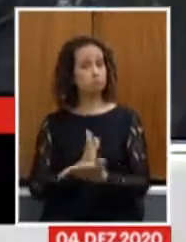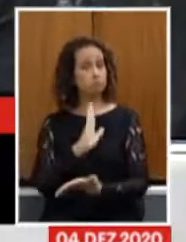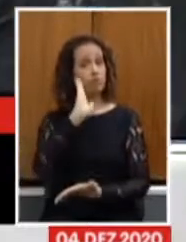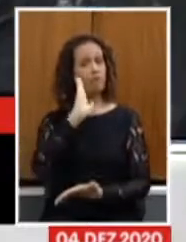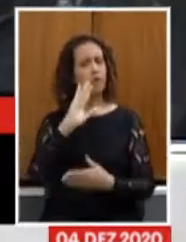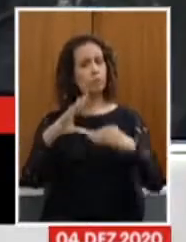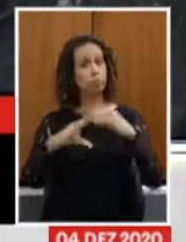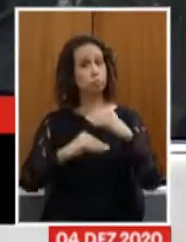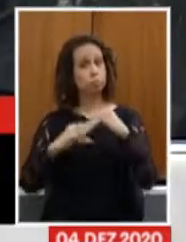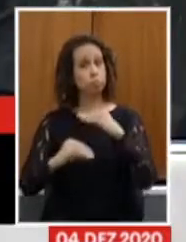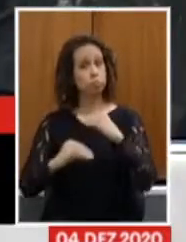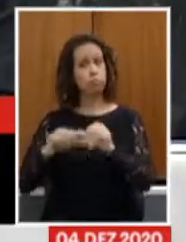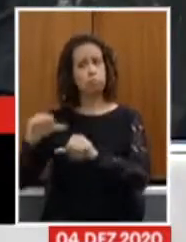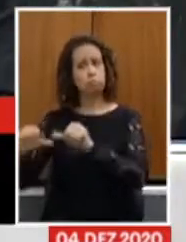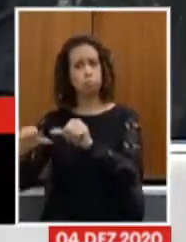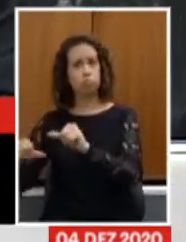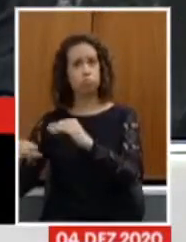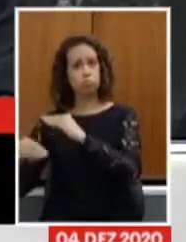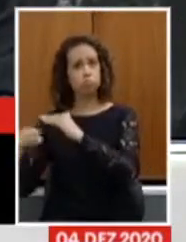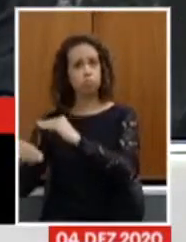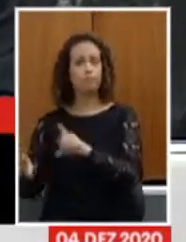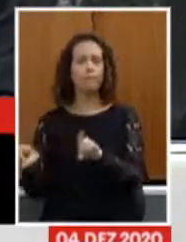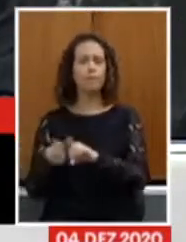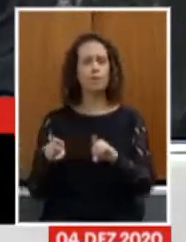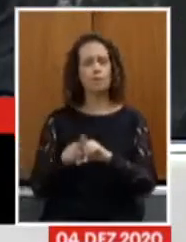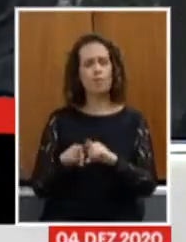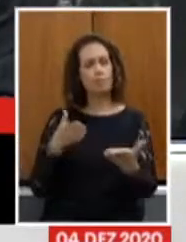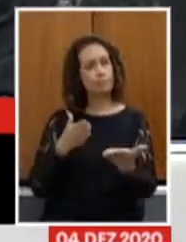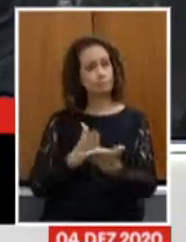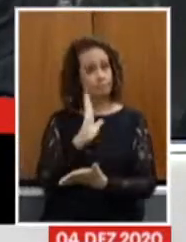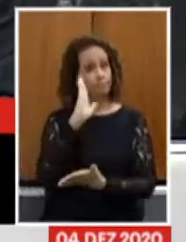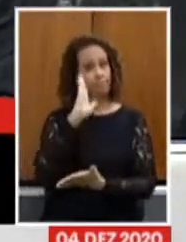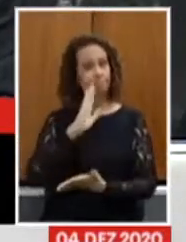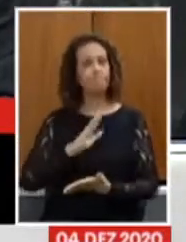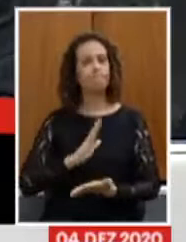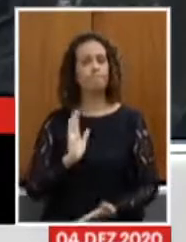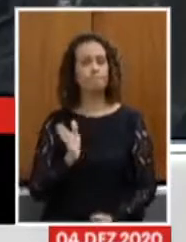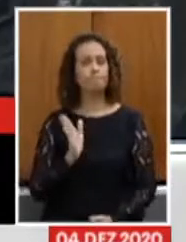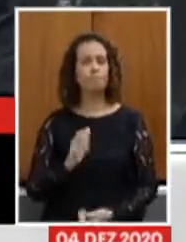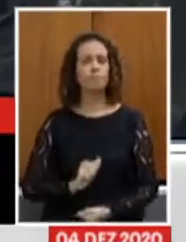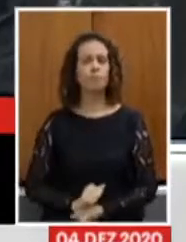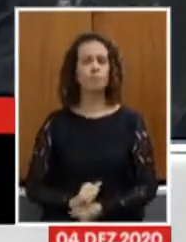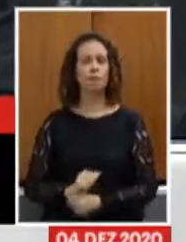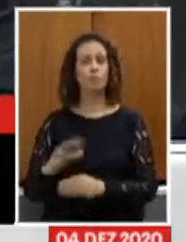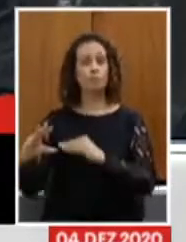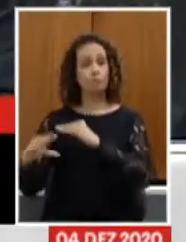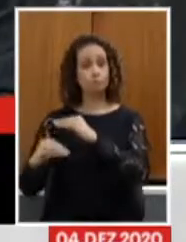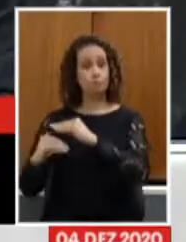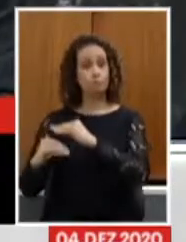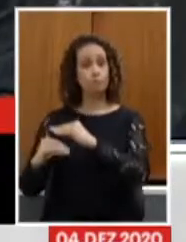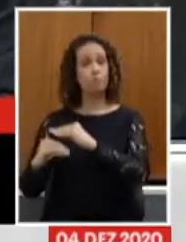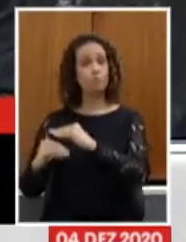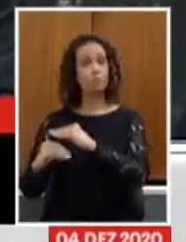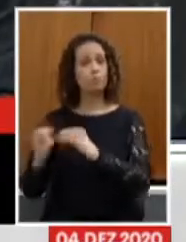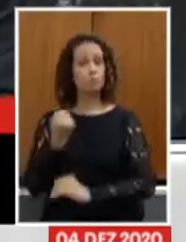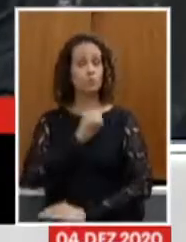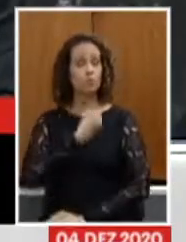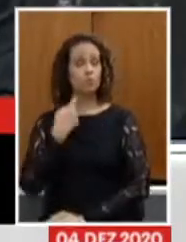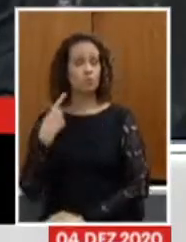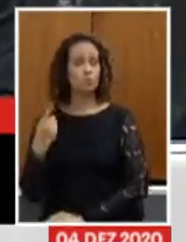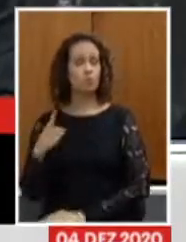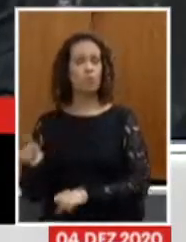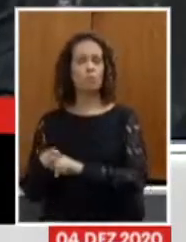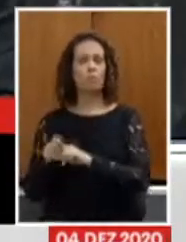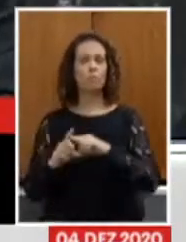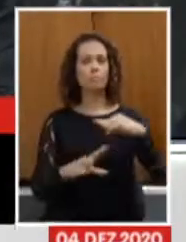as emendas e subemenda com parecer pela aprovação. Com a aprovação da subemenda número 1, a emenda